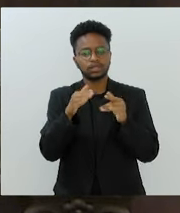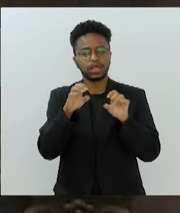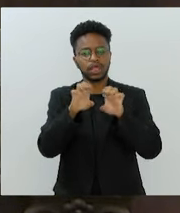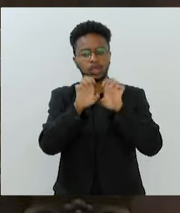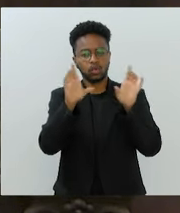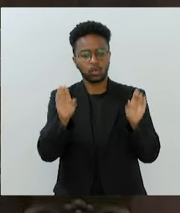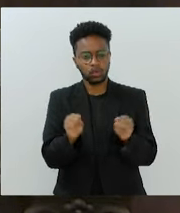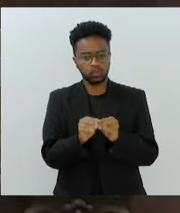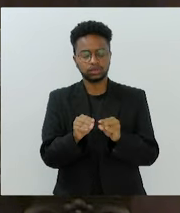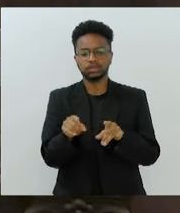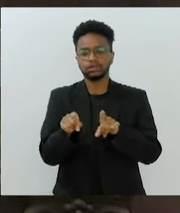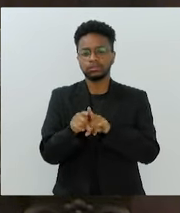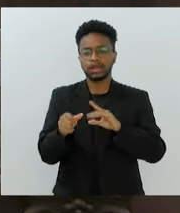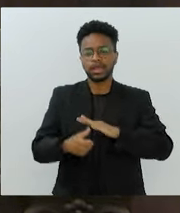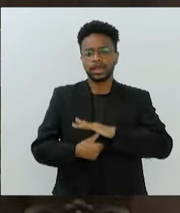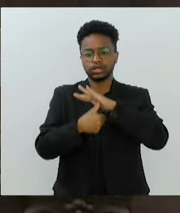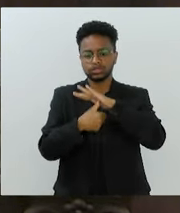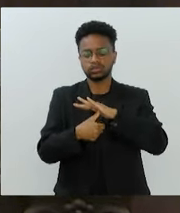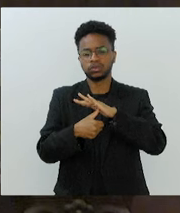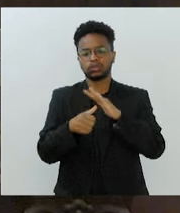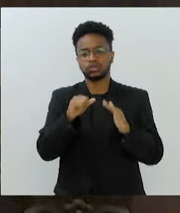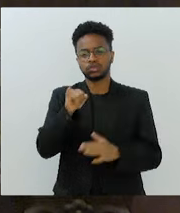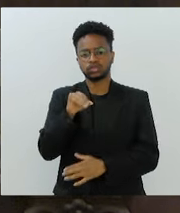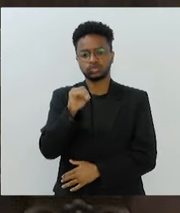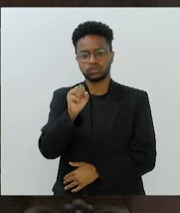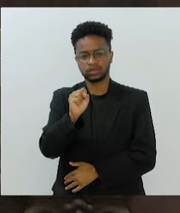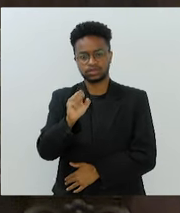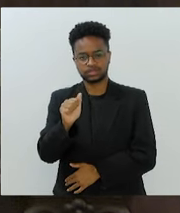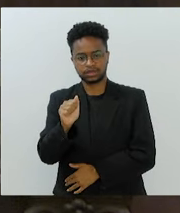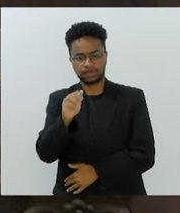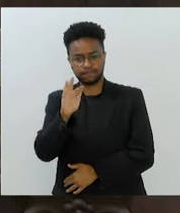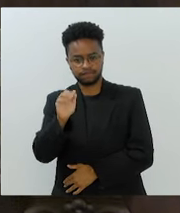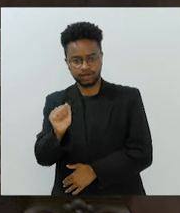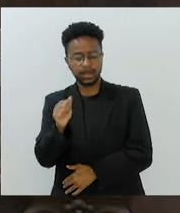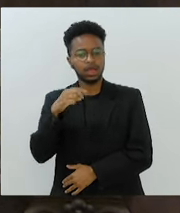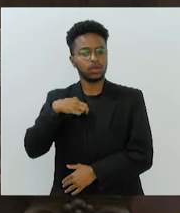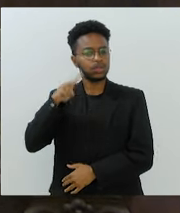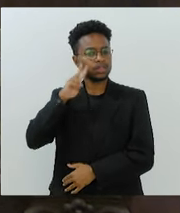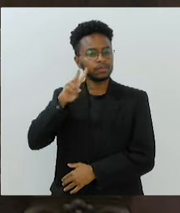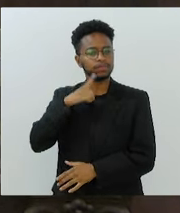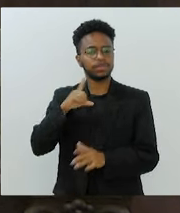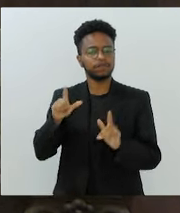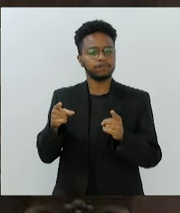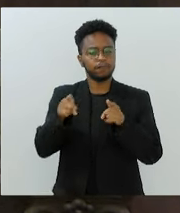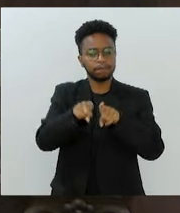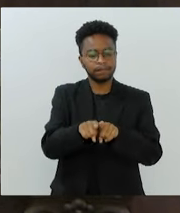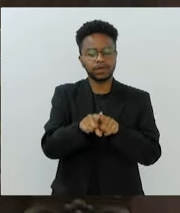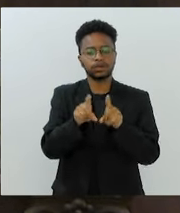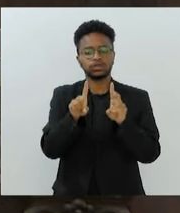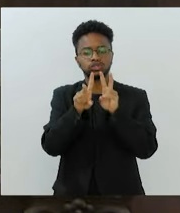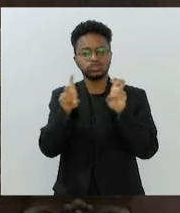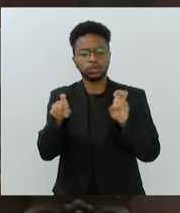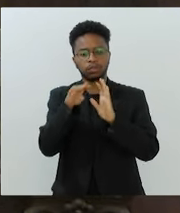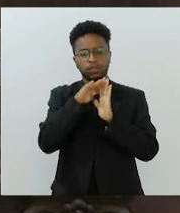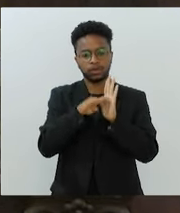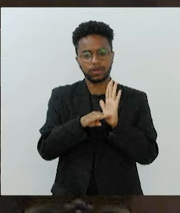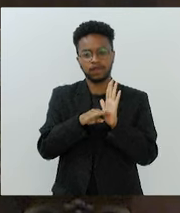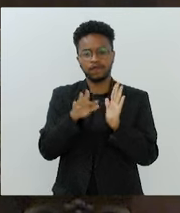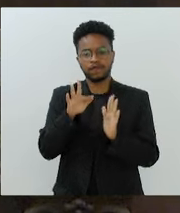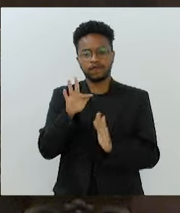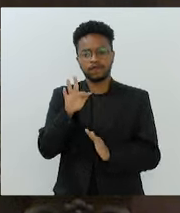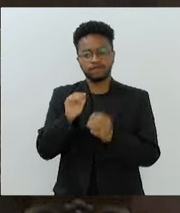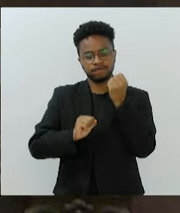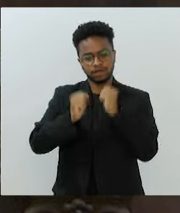antigo reitor Josafá. Eu me lembro que a gente fez uma parceria com ele, André, sobre a questão do programa Fábrica Verde na